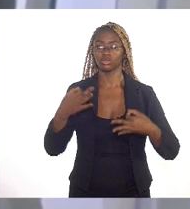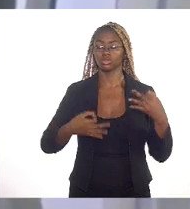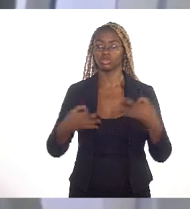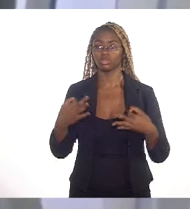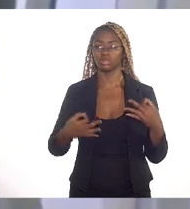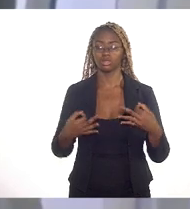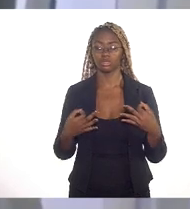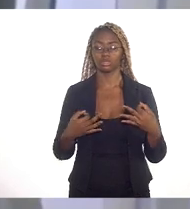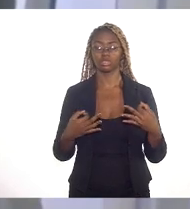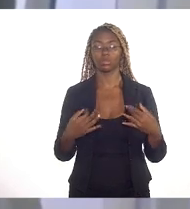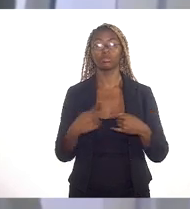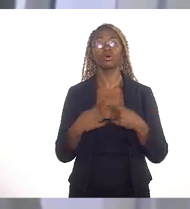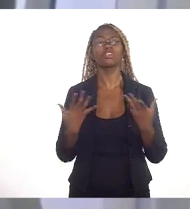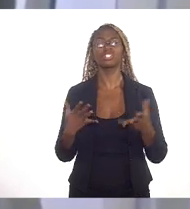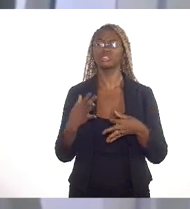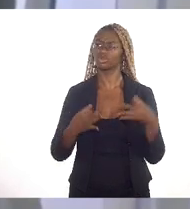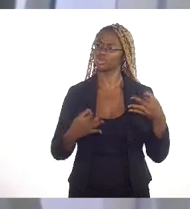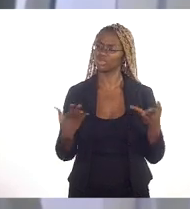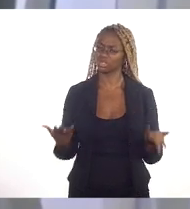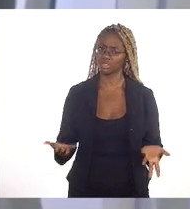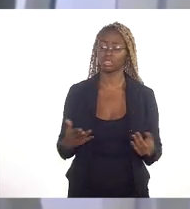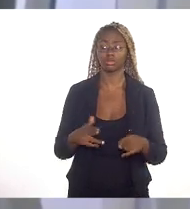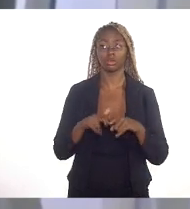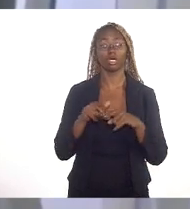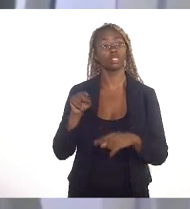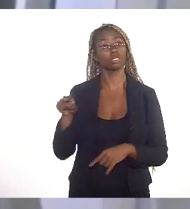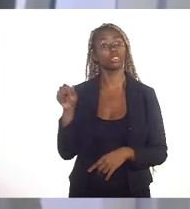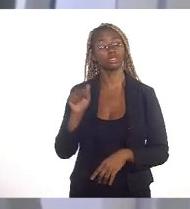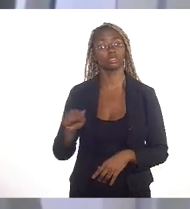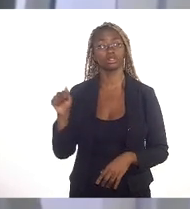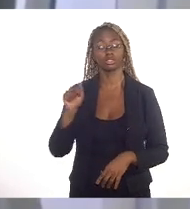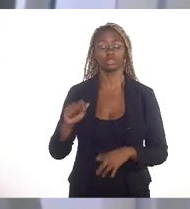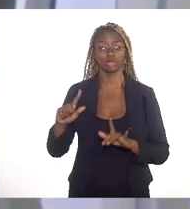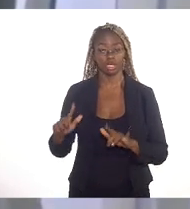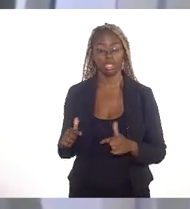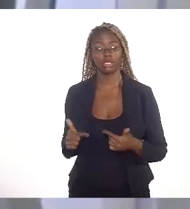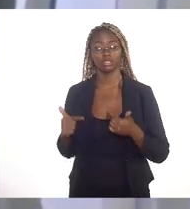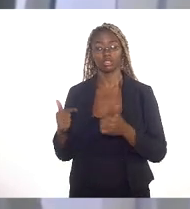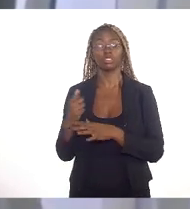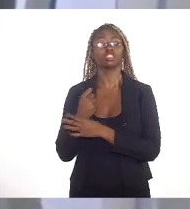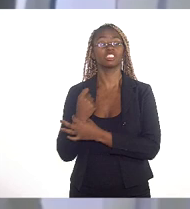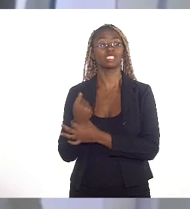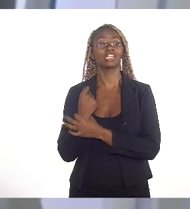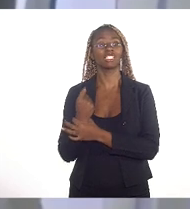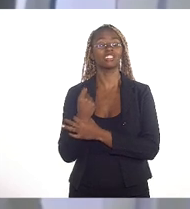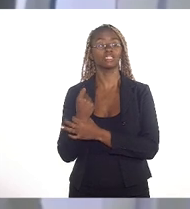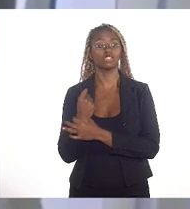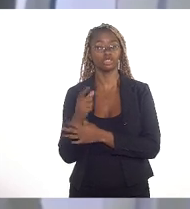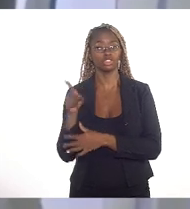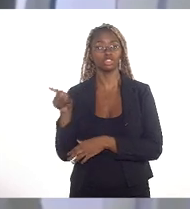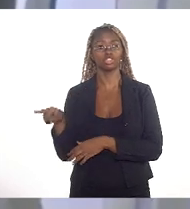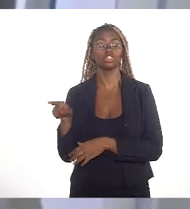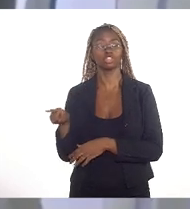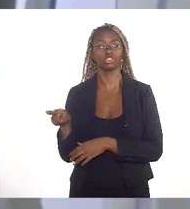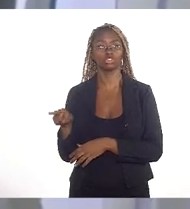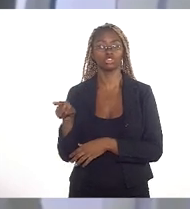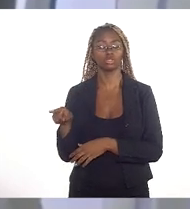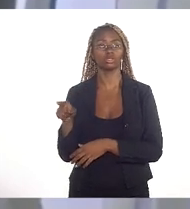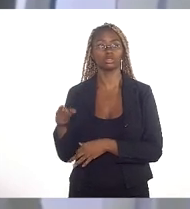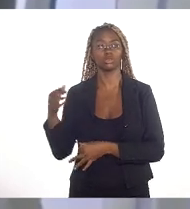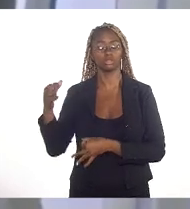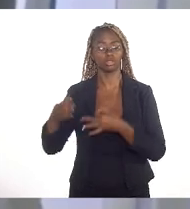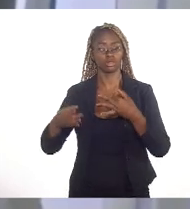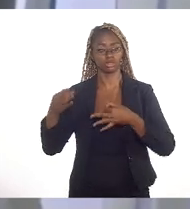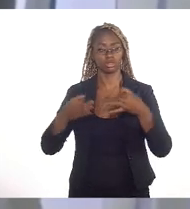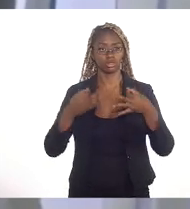E por que a dimensão jurídica? Porque essa associação atua no sentido de garantir, né, a judicialização